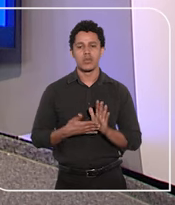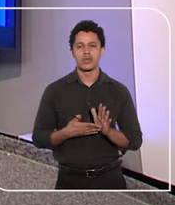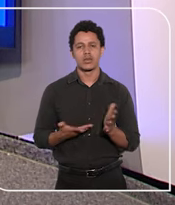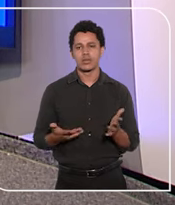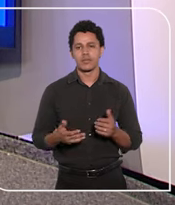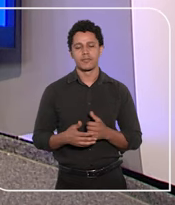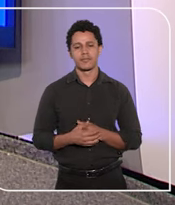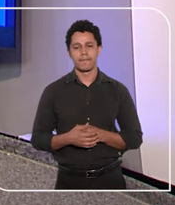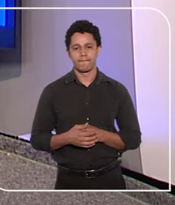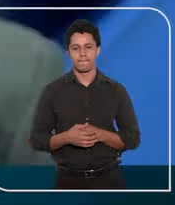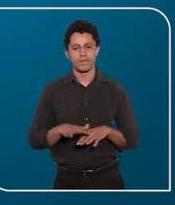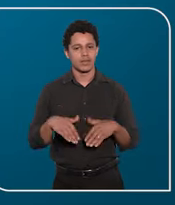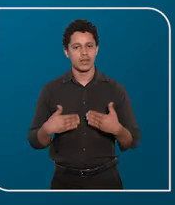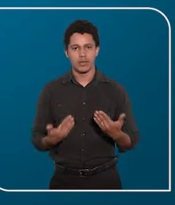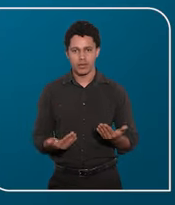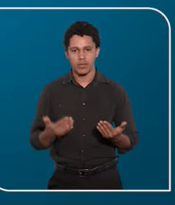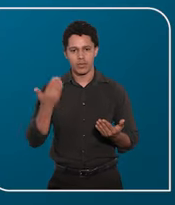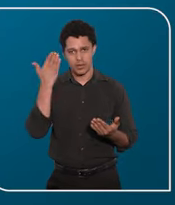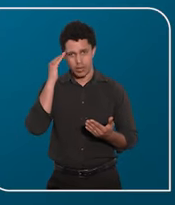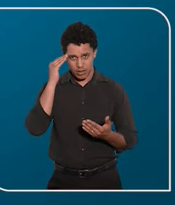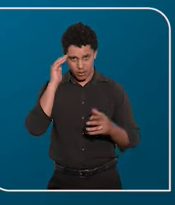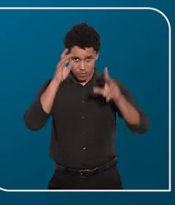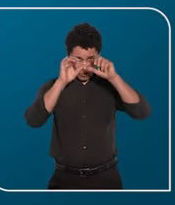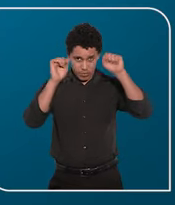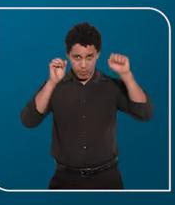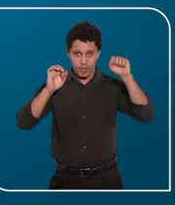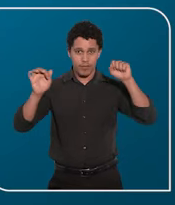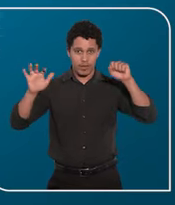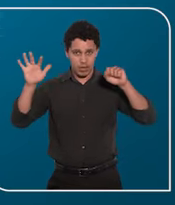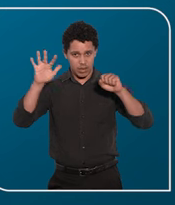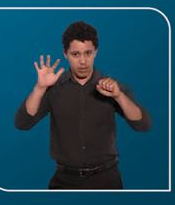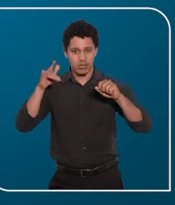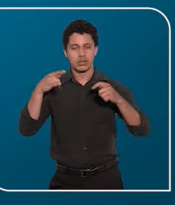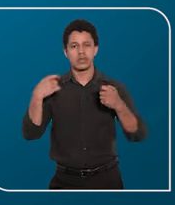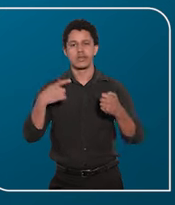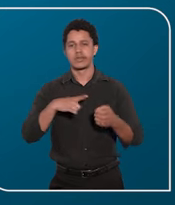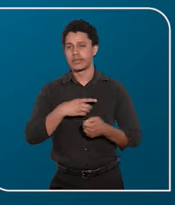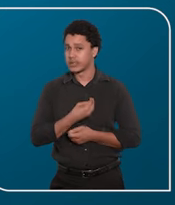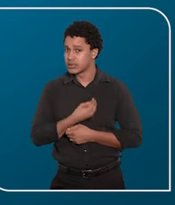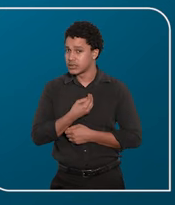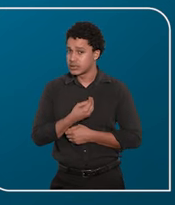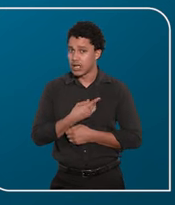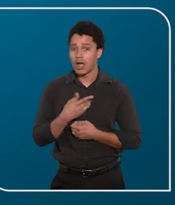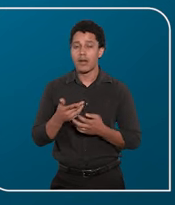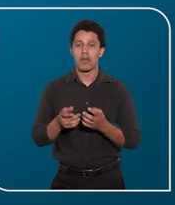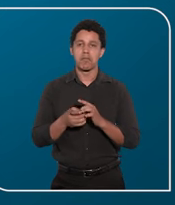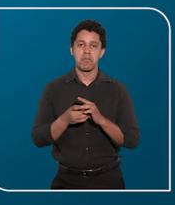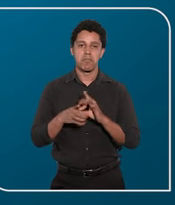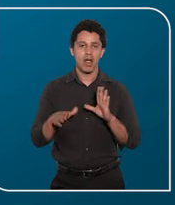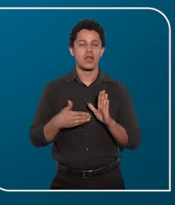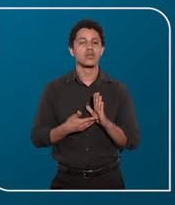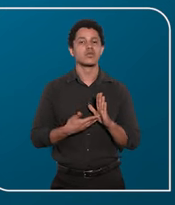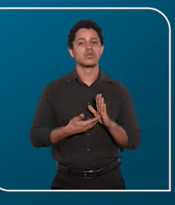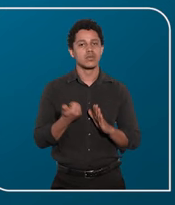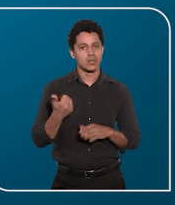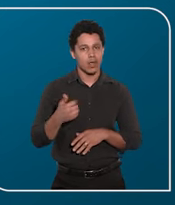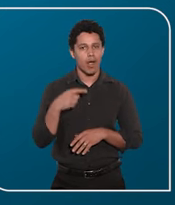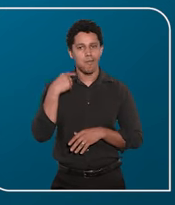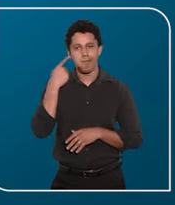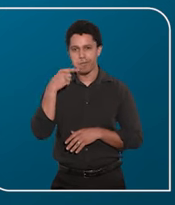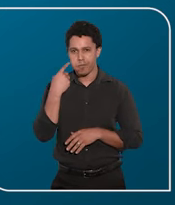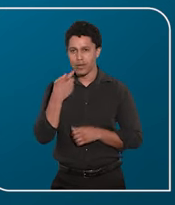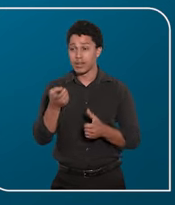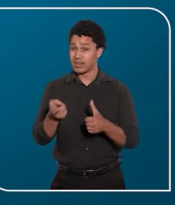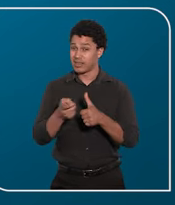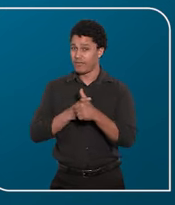ou seja, entendeu o Supremo Tribunal Federal que estaríamos aí permitindo a suspensão do advogado que está devendo